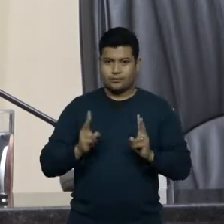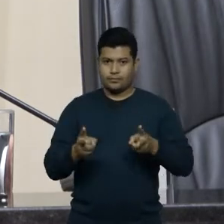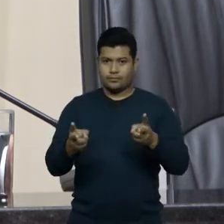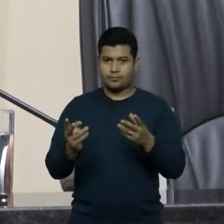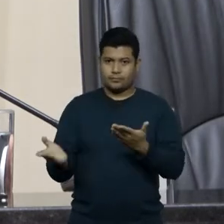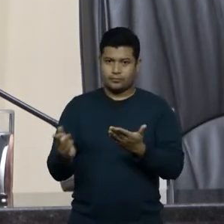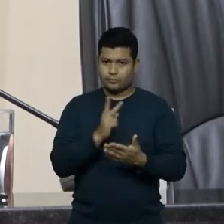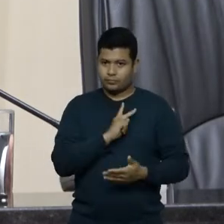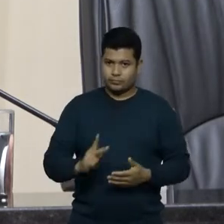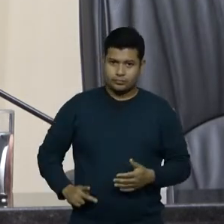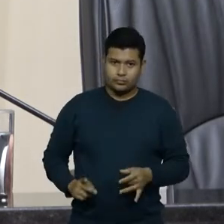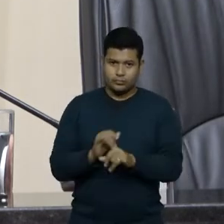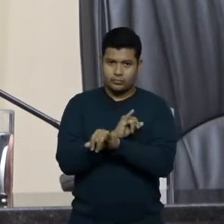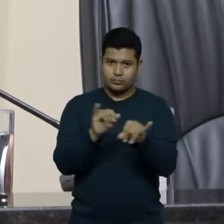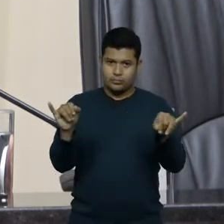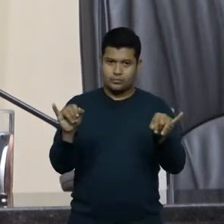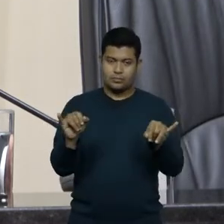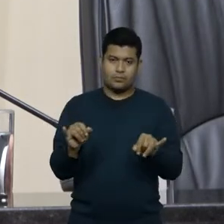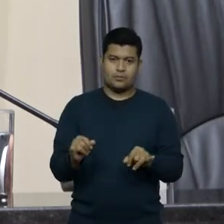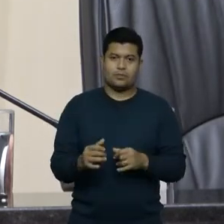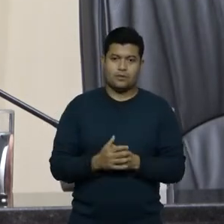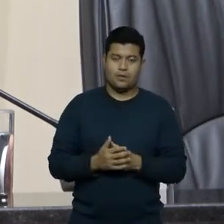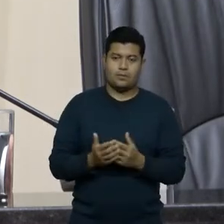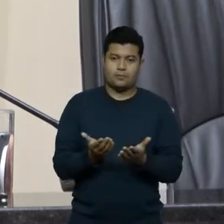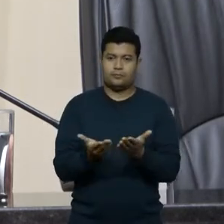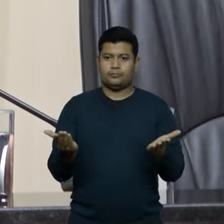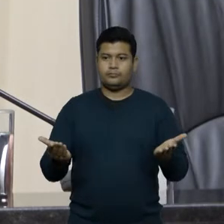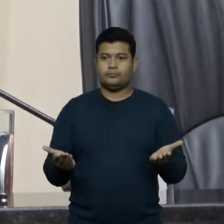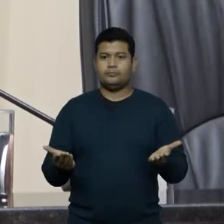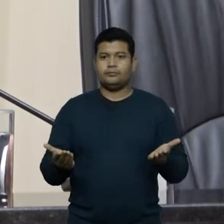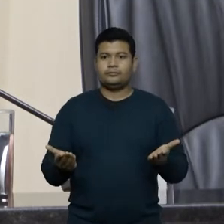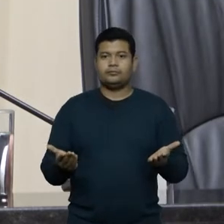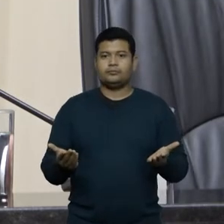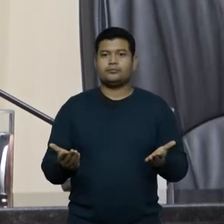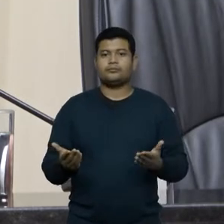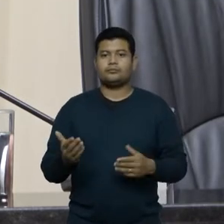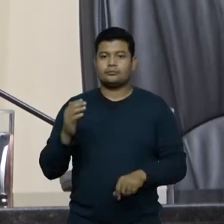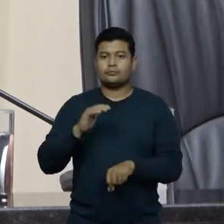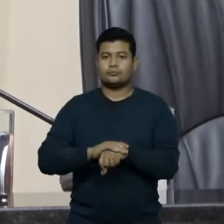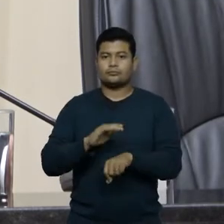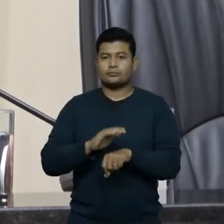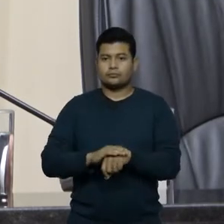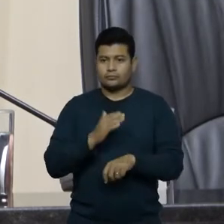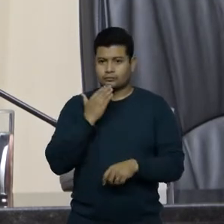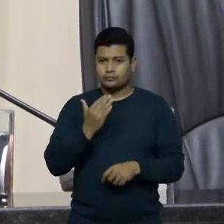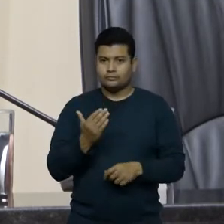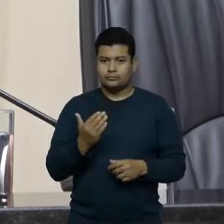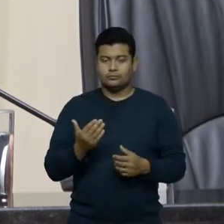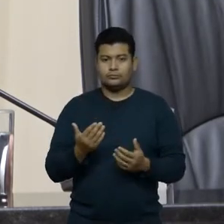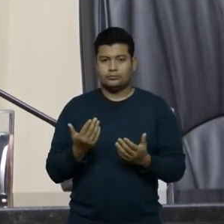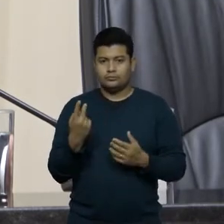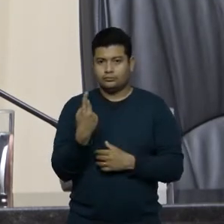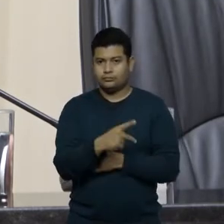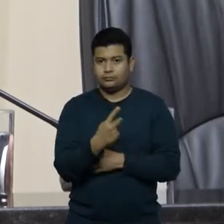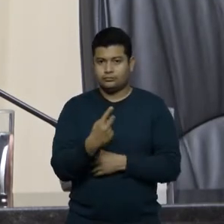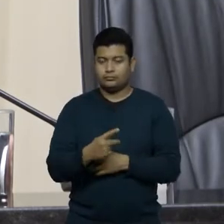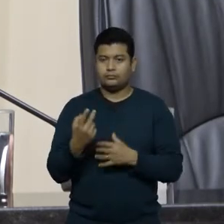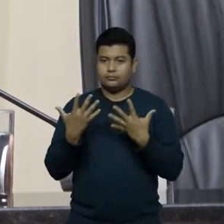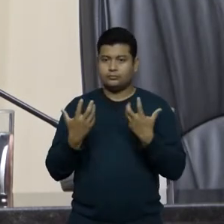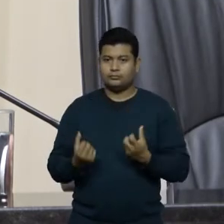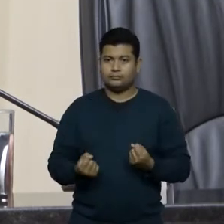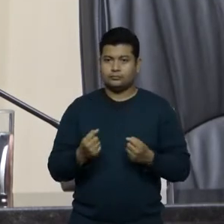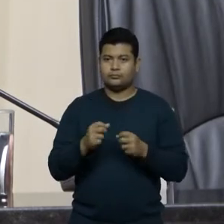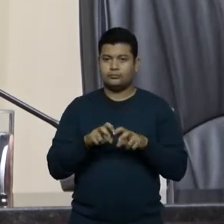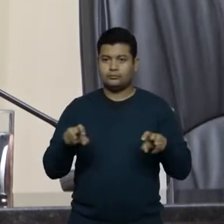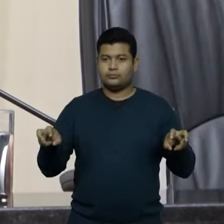deu ciência aos presentes de que a sessão foi convocada por sua solicitação e acolhida pela